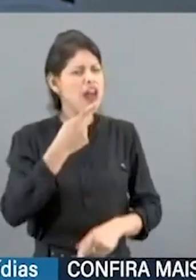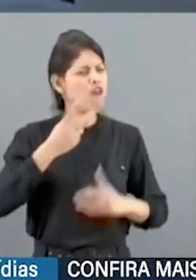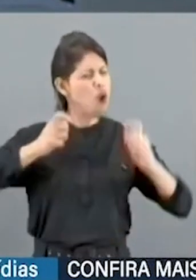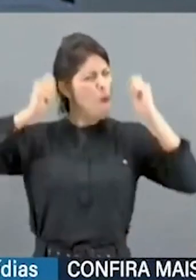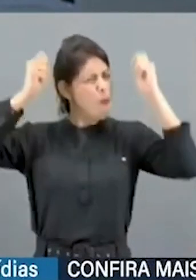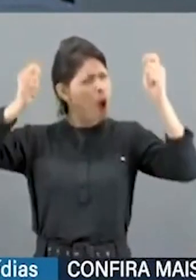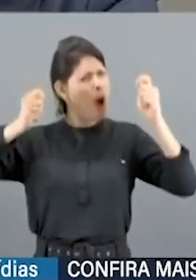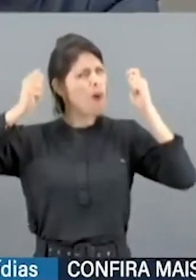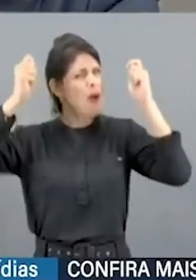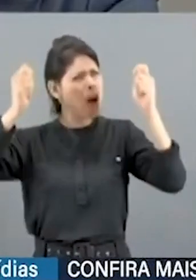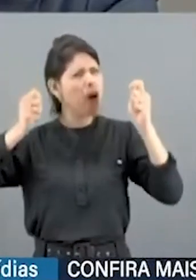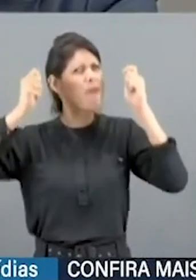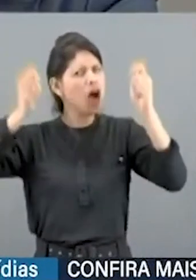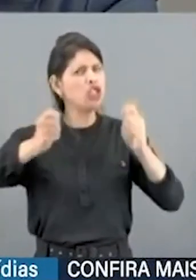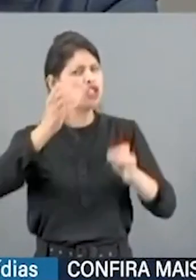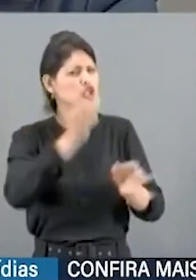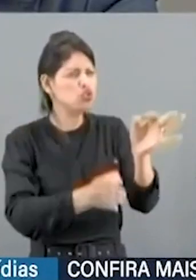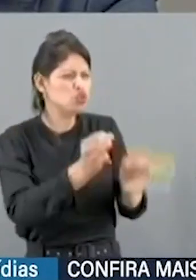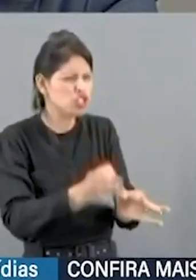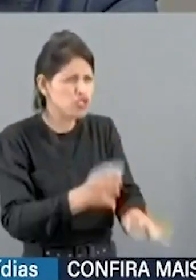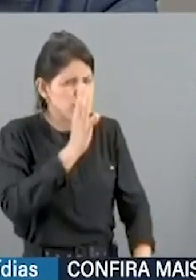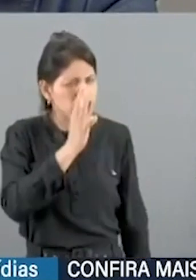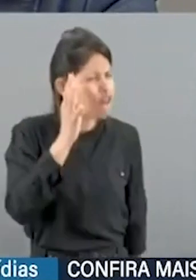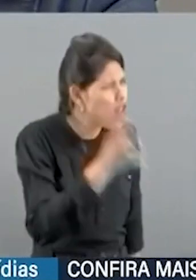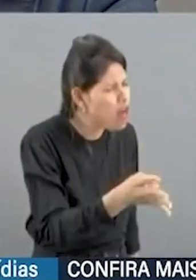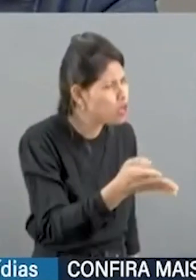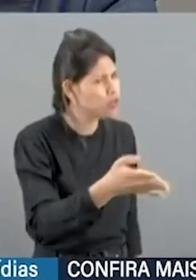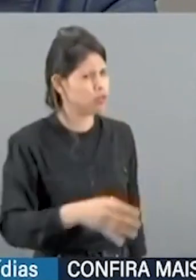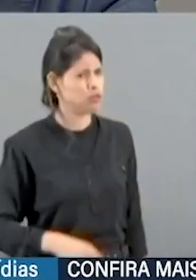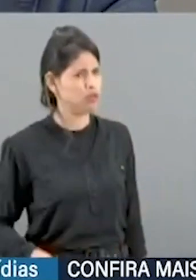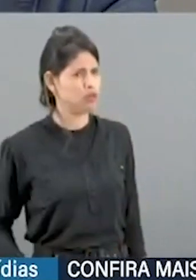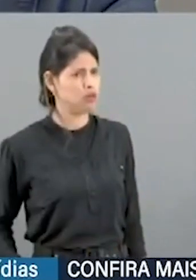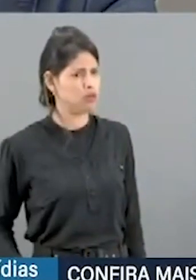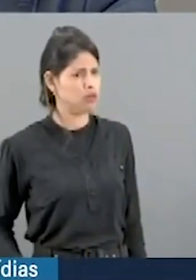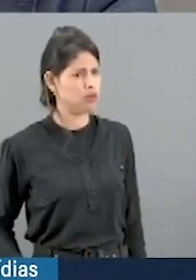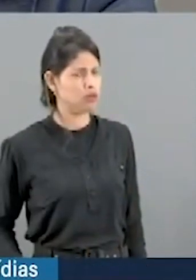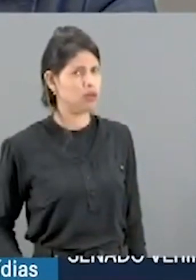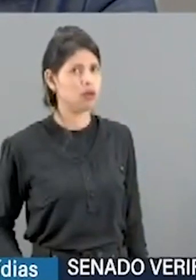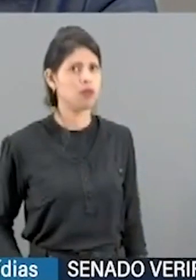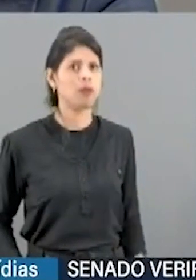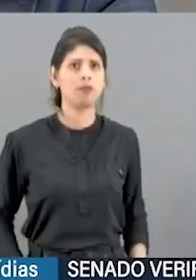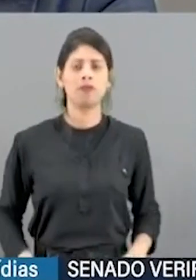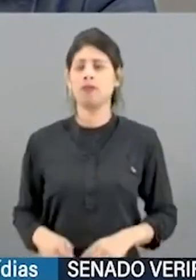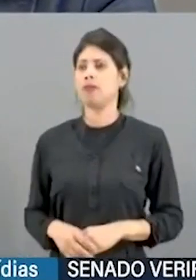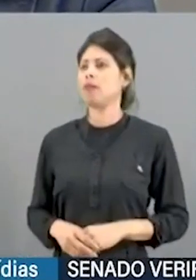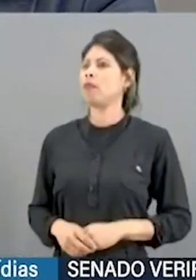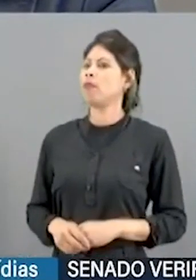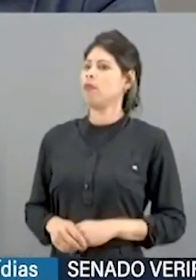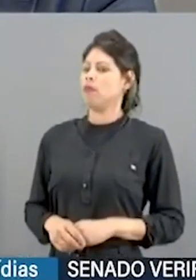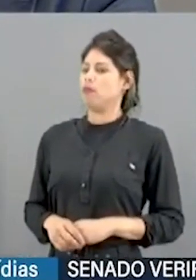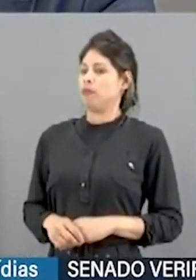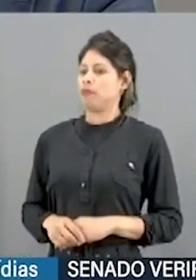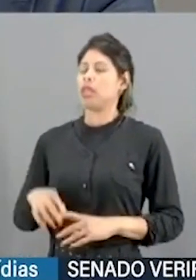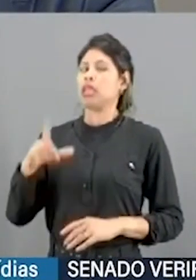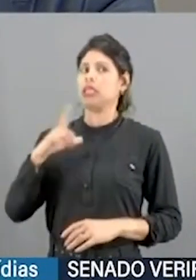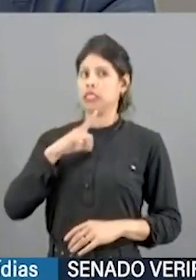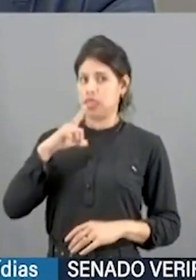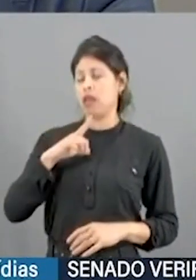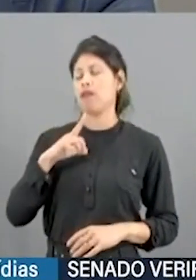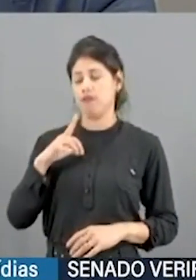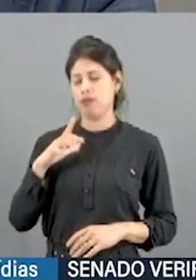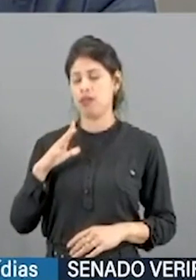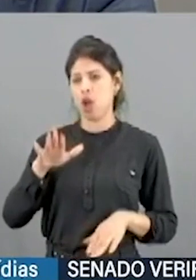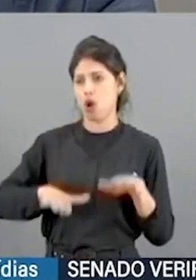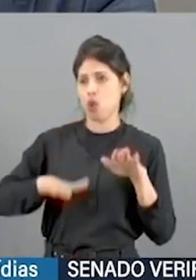de criminosos General houve os atos do dia 8 as pessoas algumas delas é